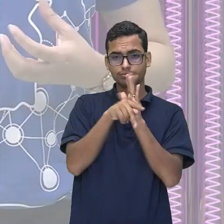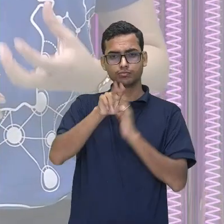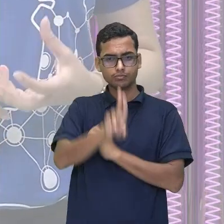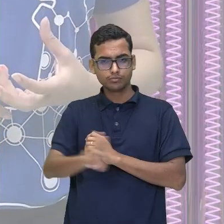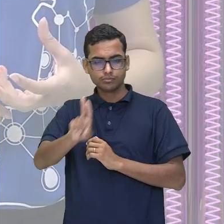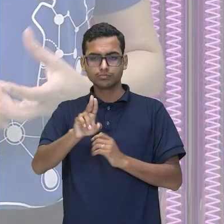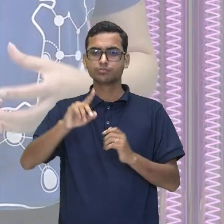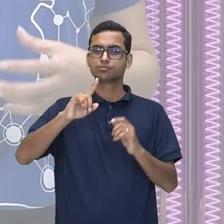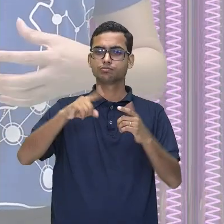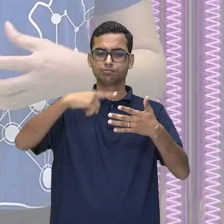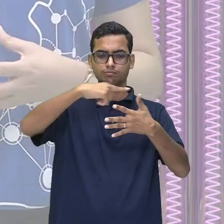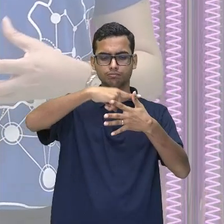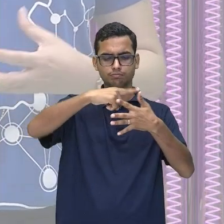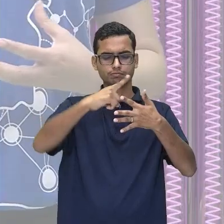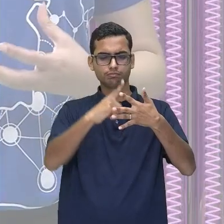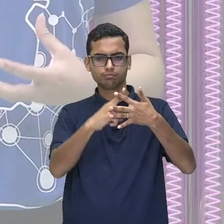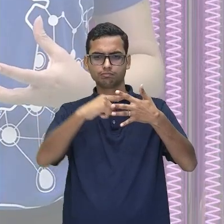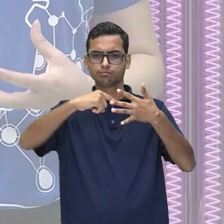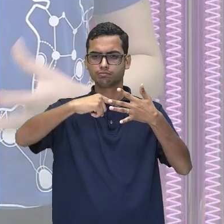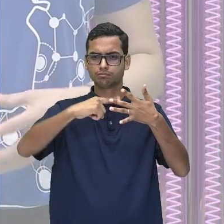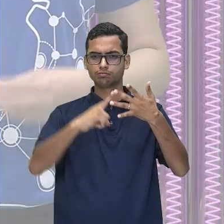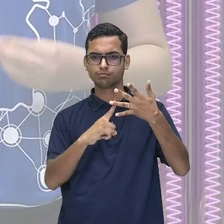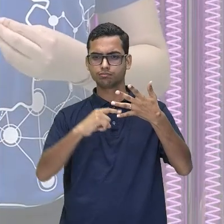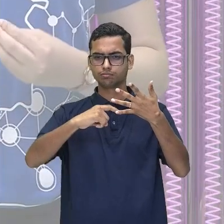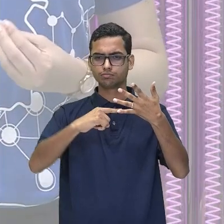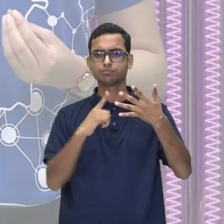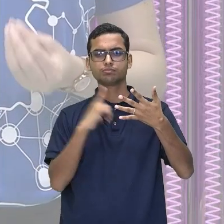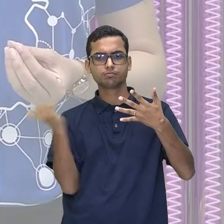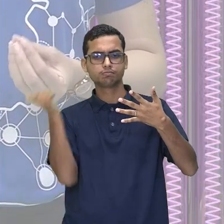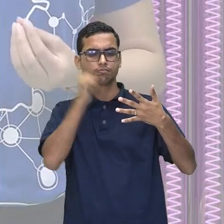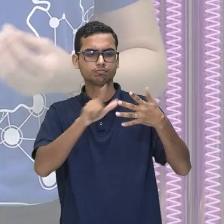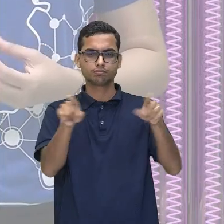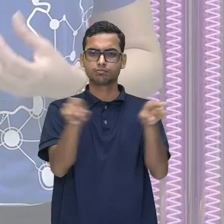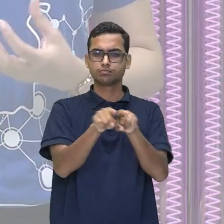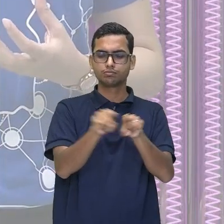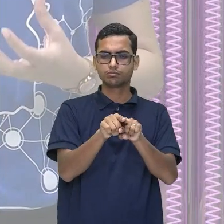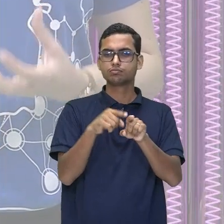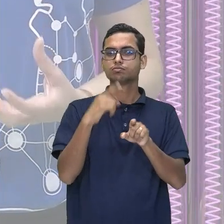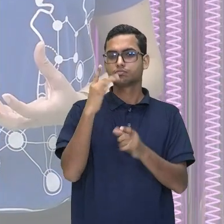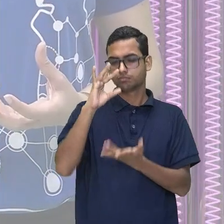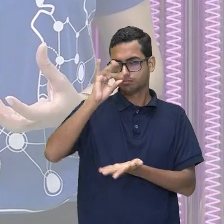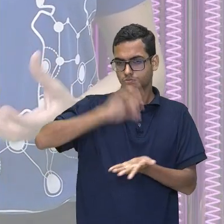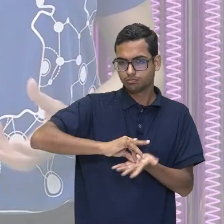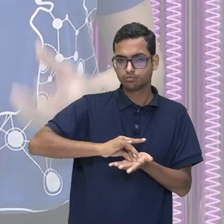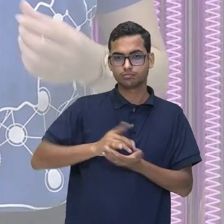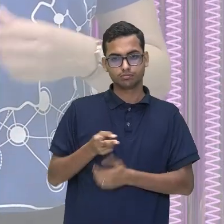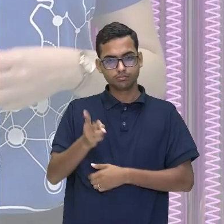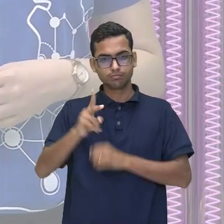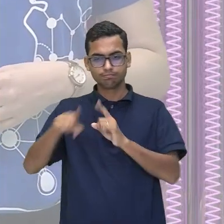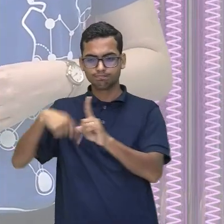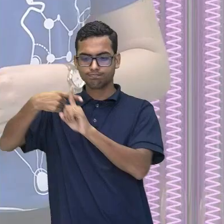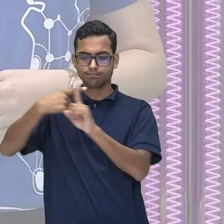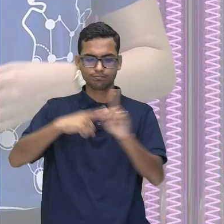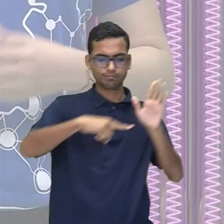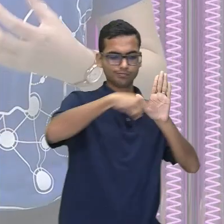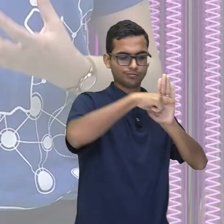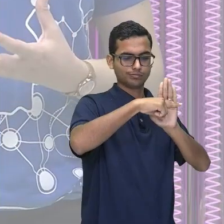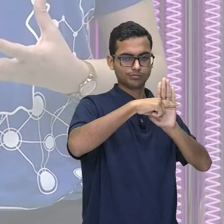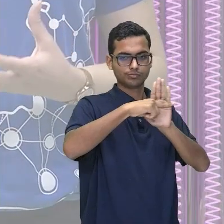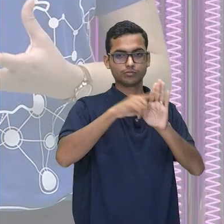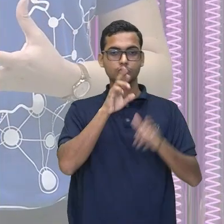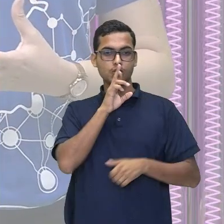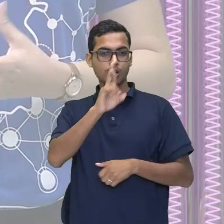sinal. Sempre que temos sinais diferentes, a gente vai ter um resultado negativo. E quando a gente